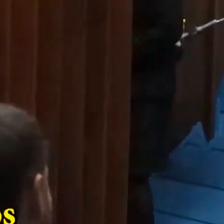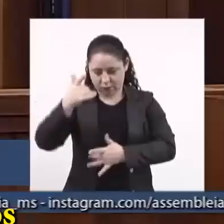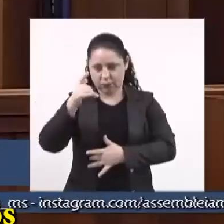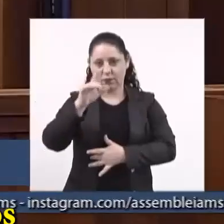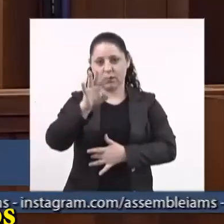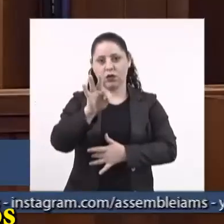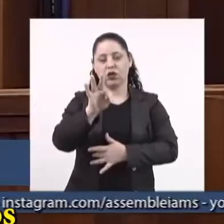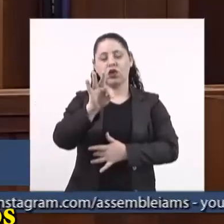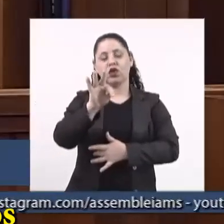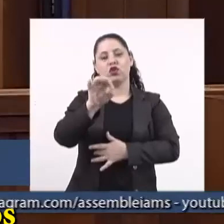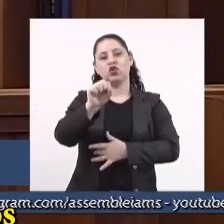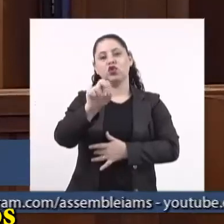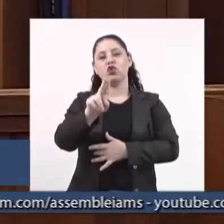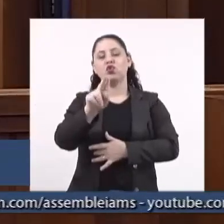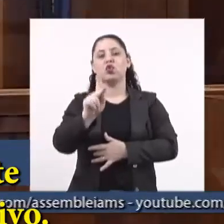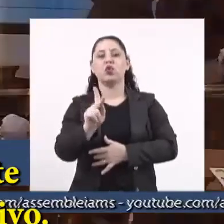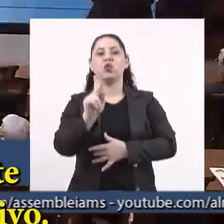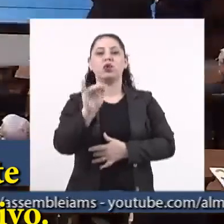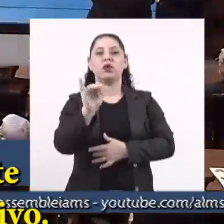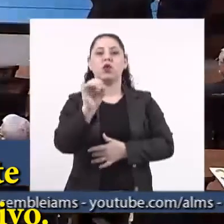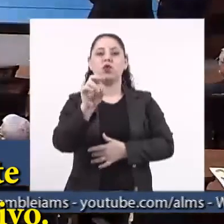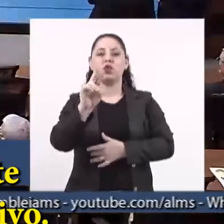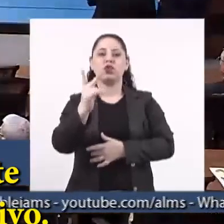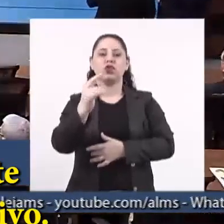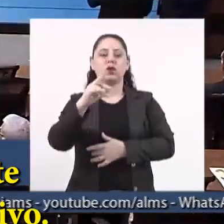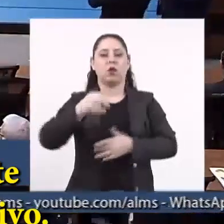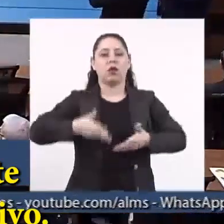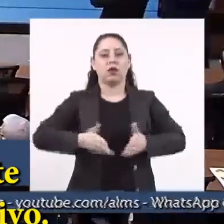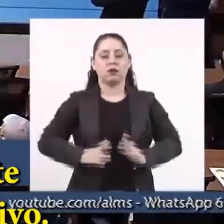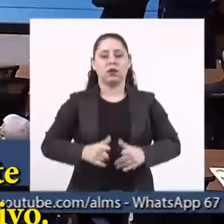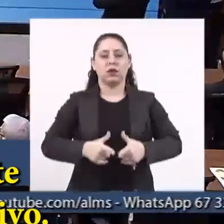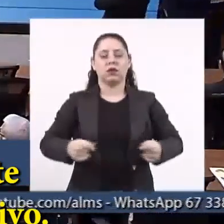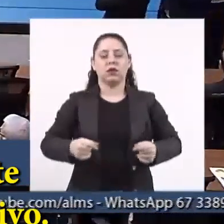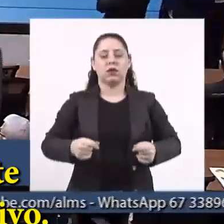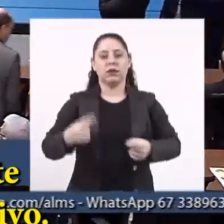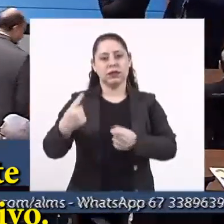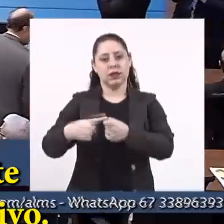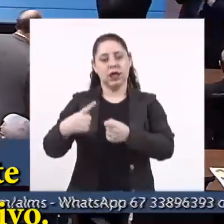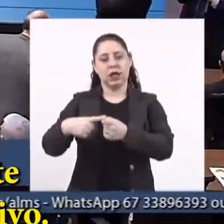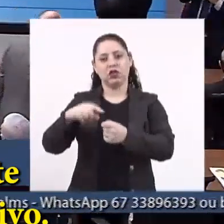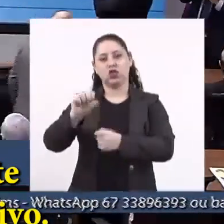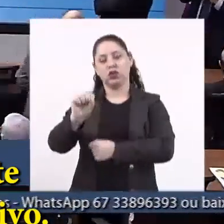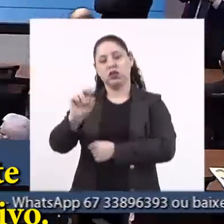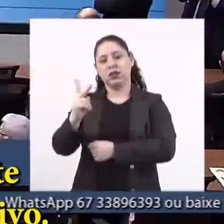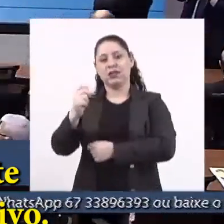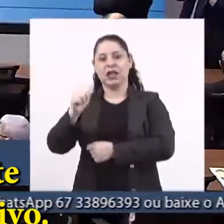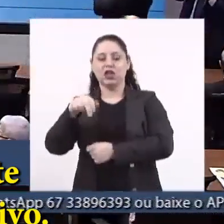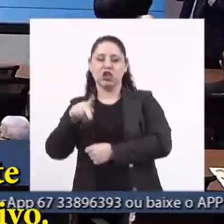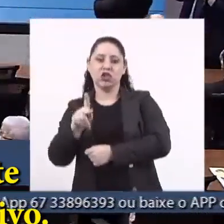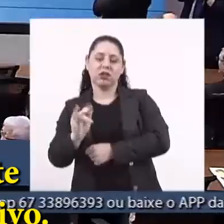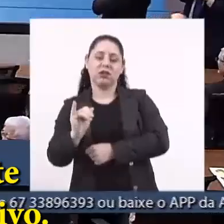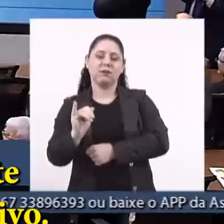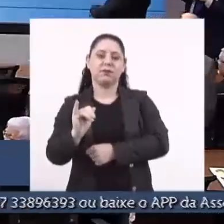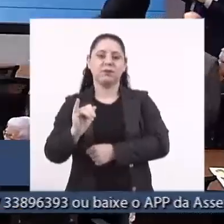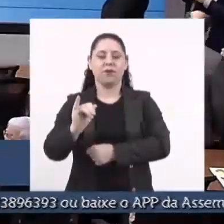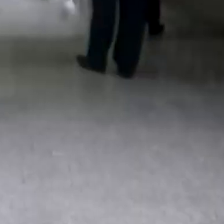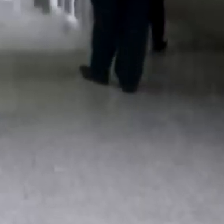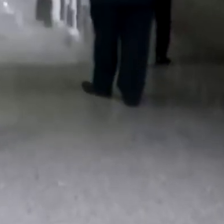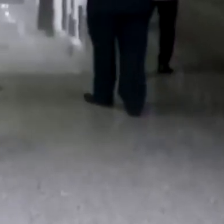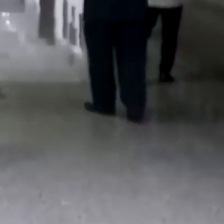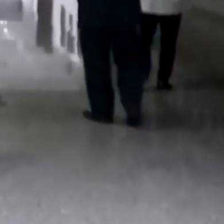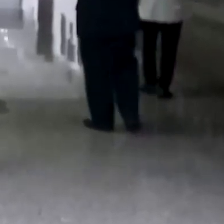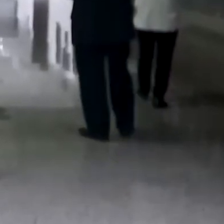Lucas minha Herrera dos Santos fizeram parte do cerimonial a convite da coordenação do evento comemorativo